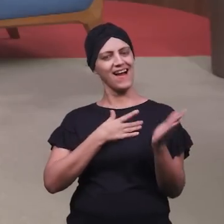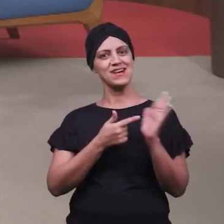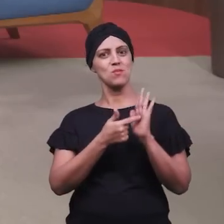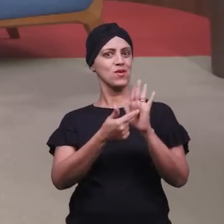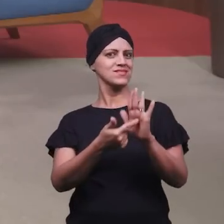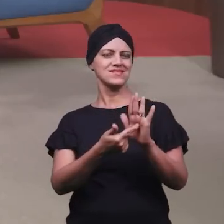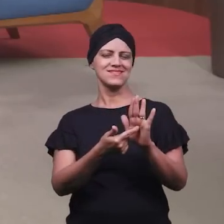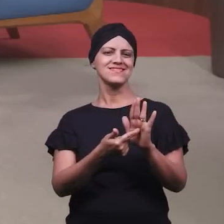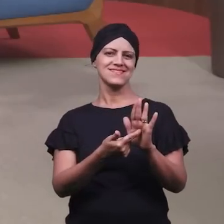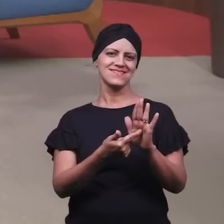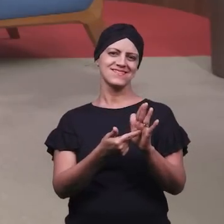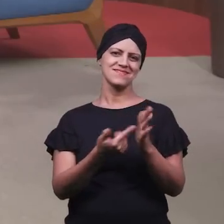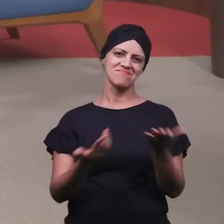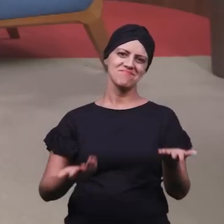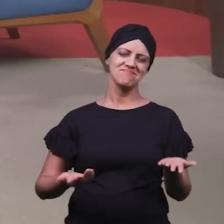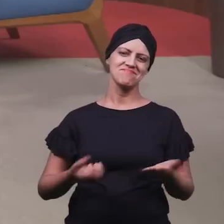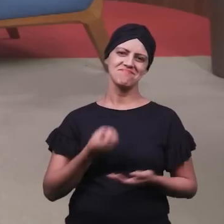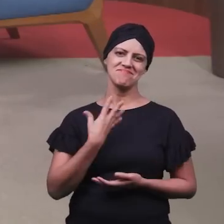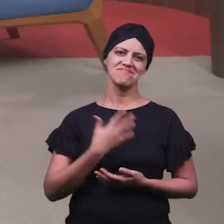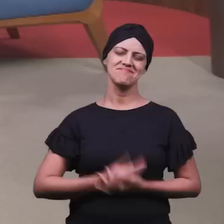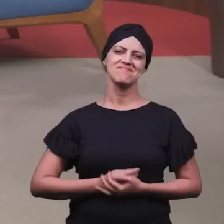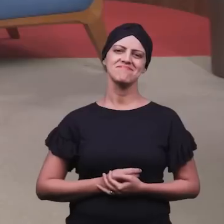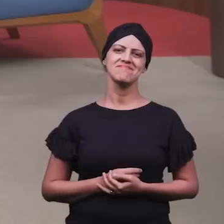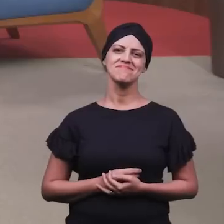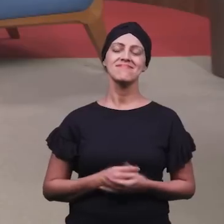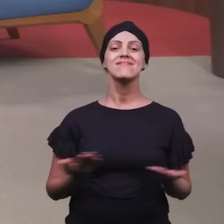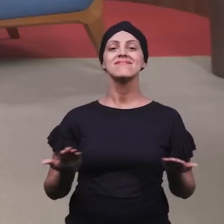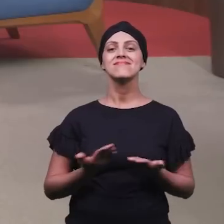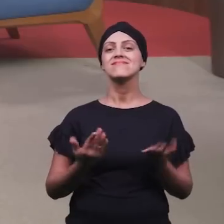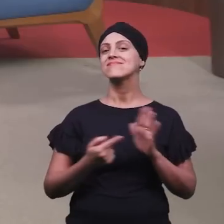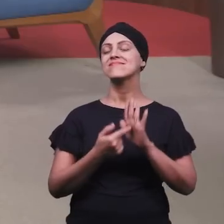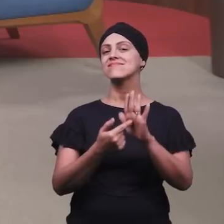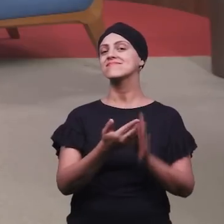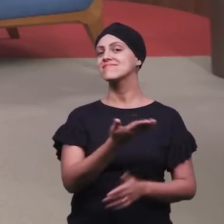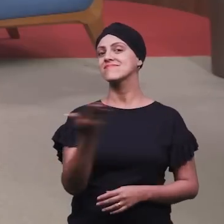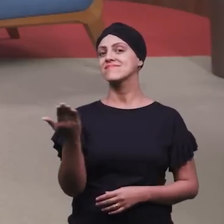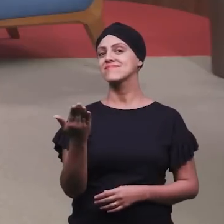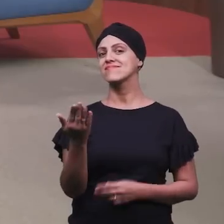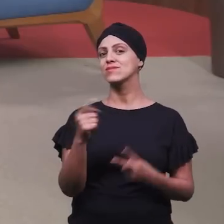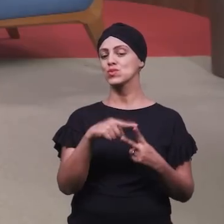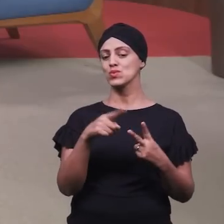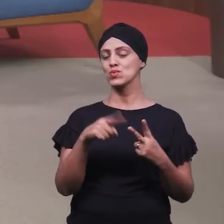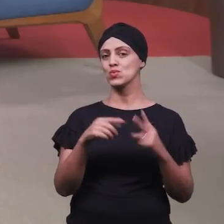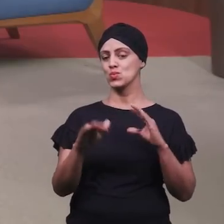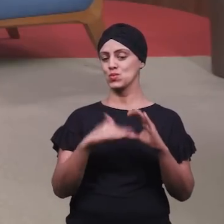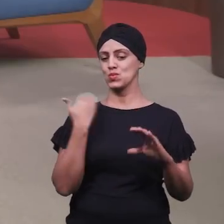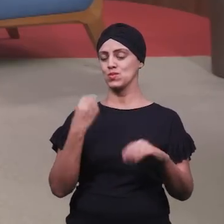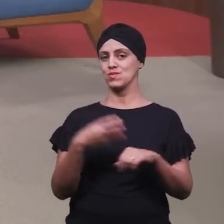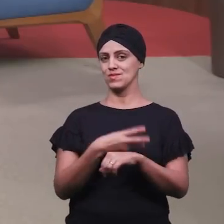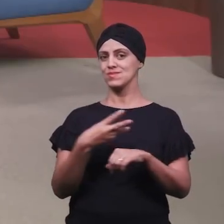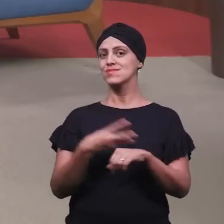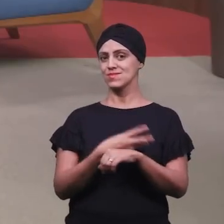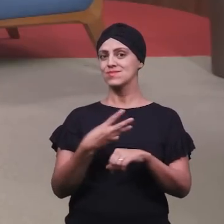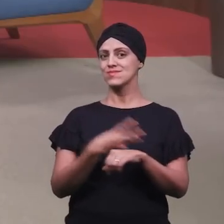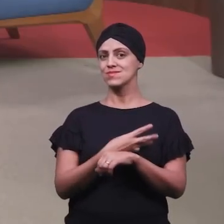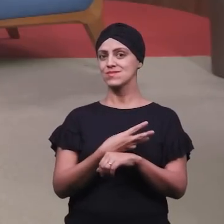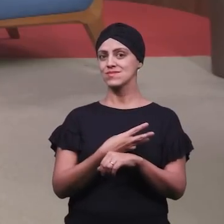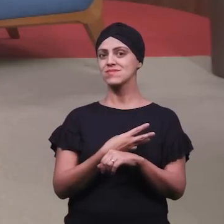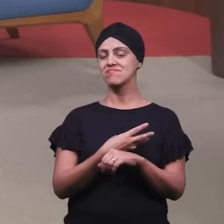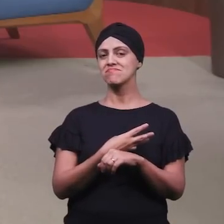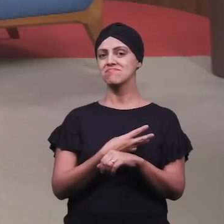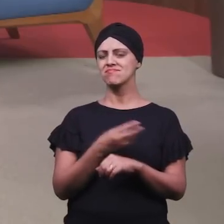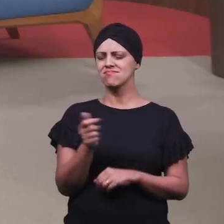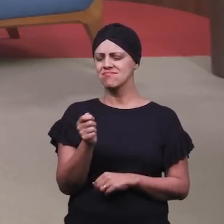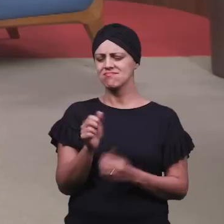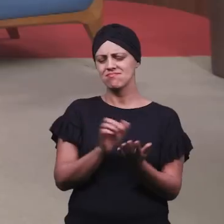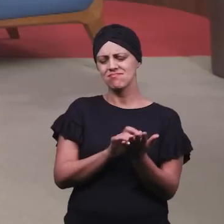alguns aqui a cada edição do programa. Então, eu vou agora mostrar para vocês duas mensagens que foram enviadas por escrito